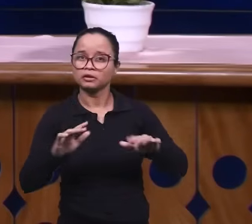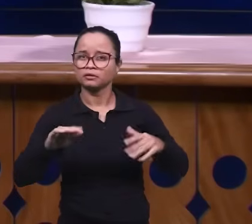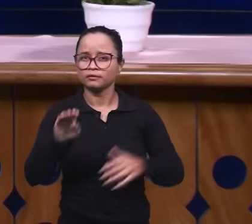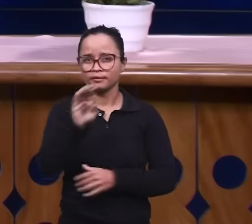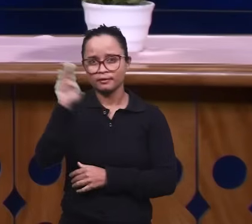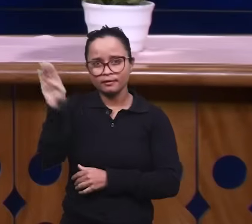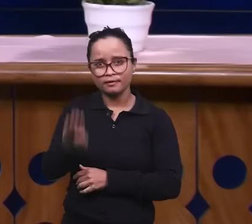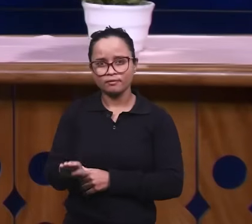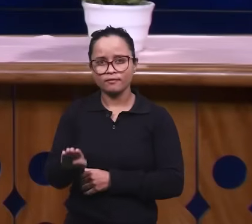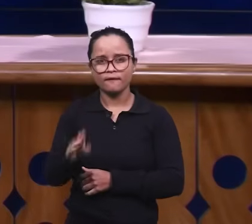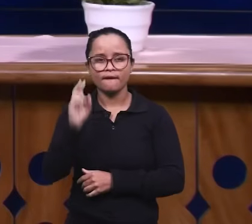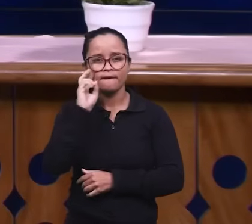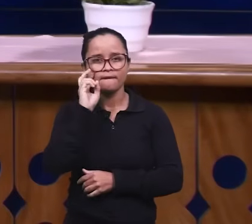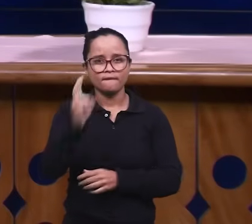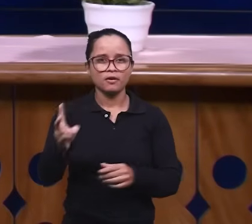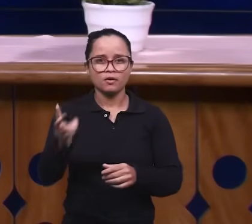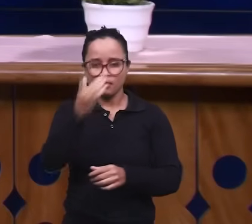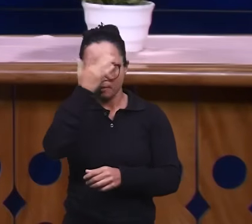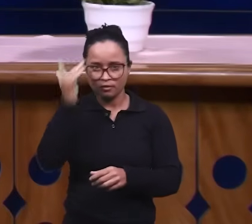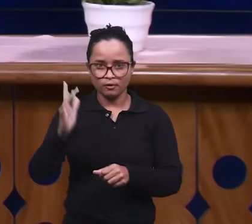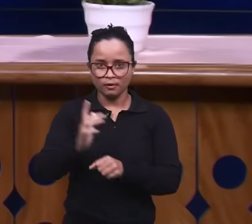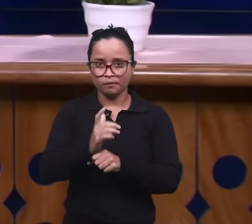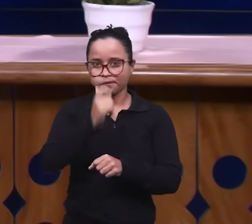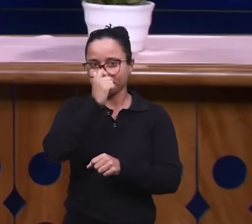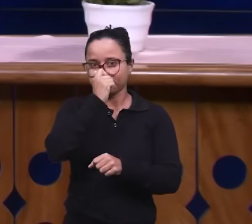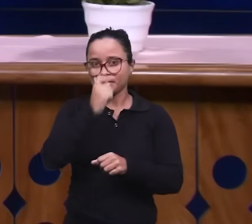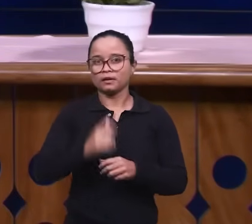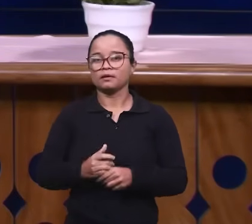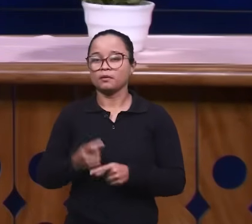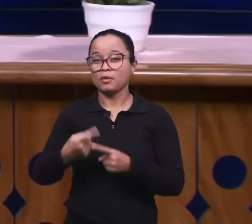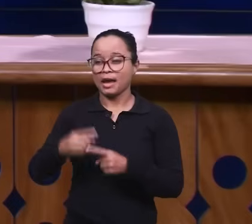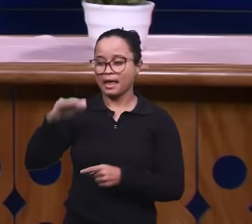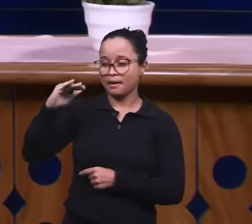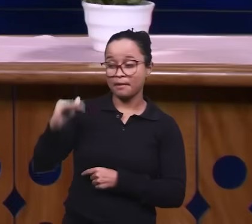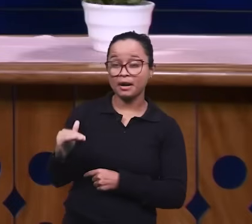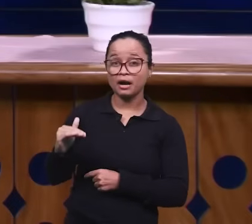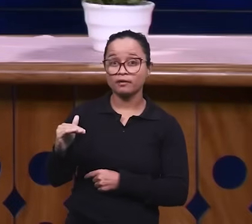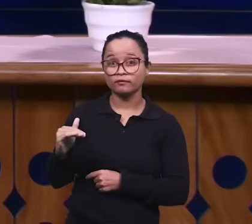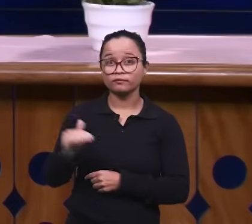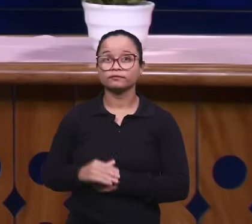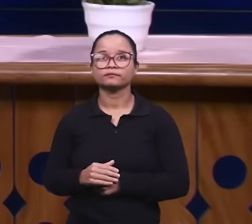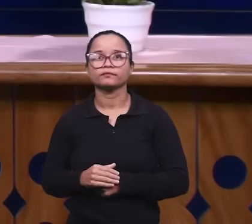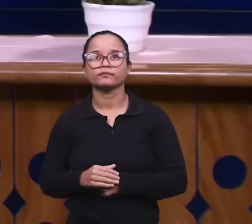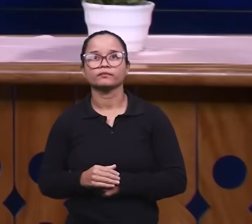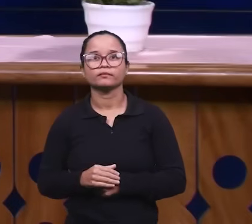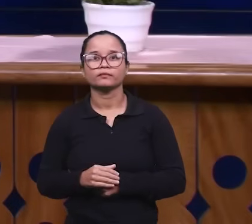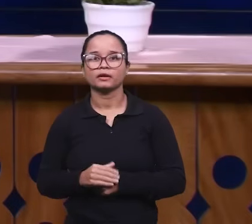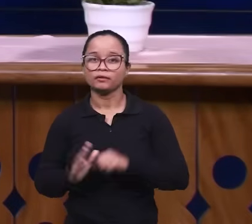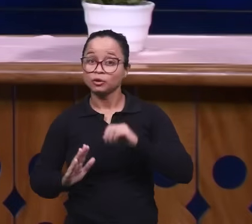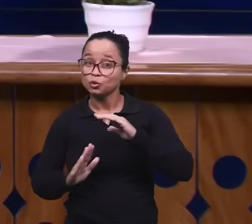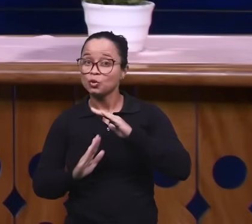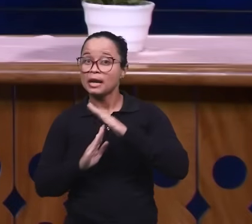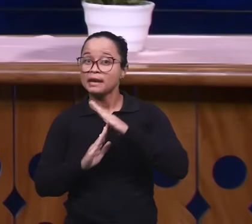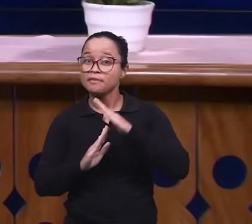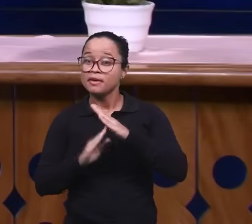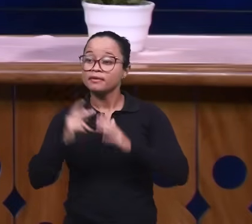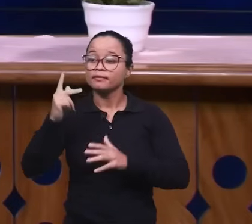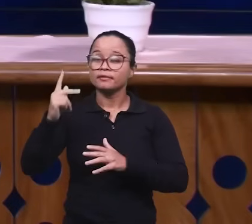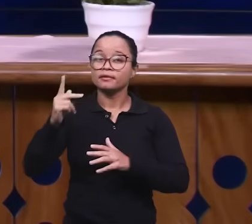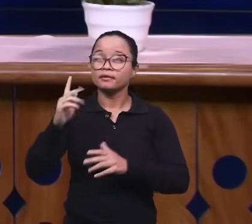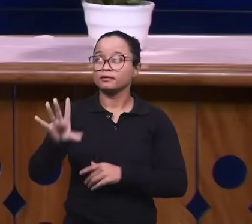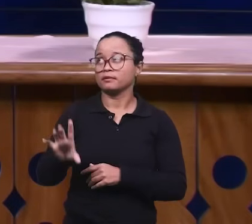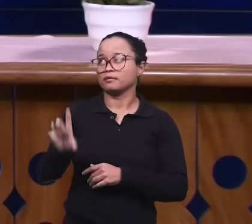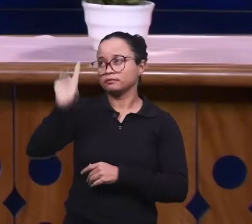Zaqueu viu a multidão, a sua impossibilidade, porque ele é de baixa estatura, falando até dos seus limites em relação